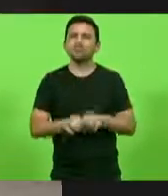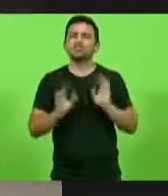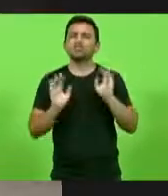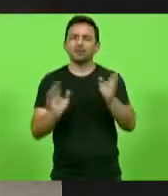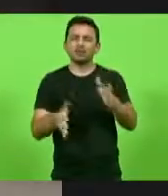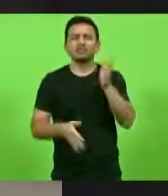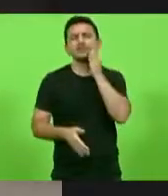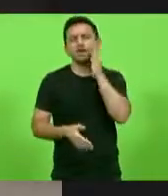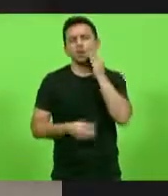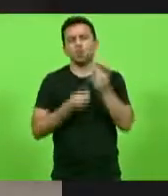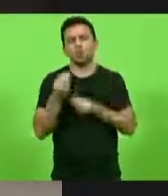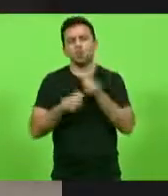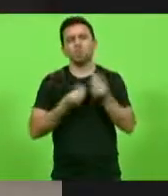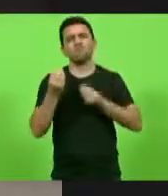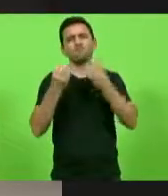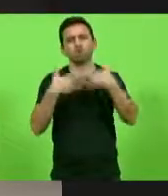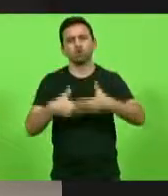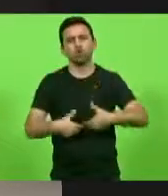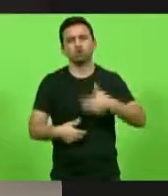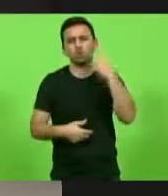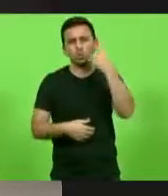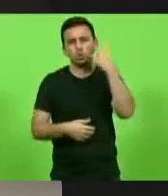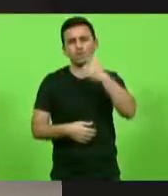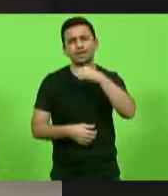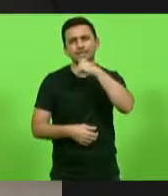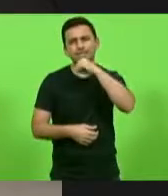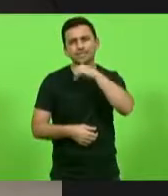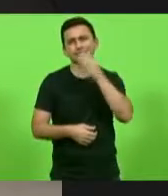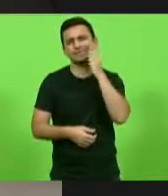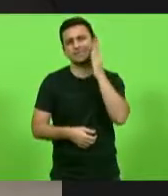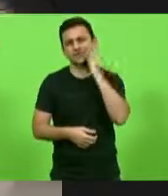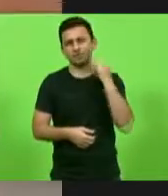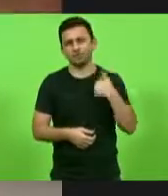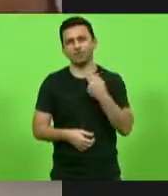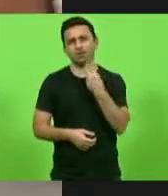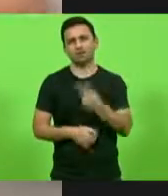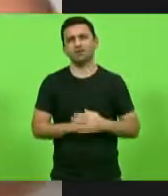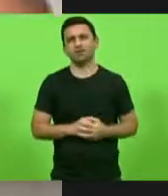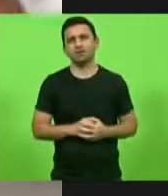funciona, deputados mais antigos, sabe do que eu estou falando.